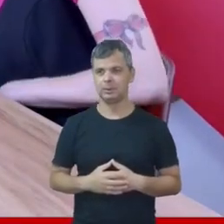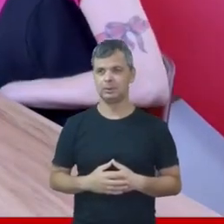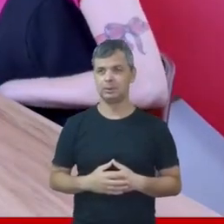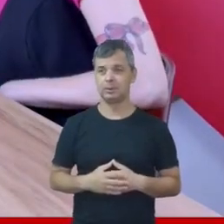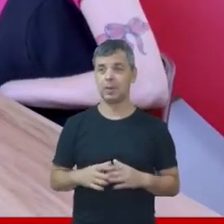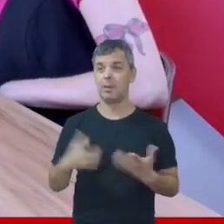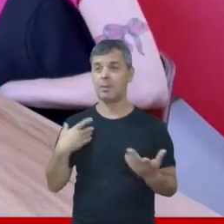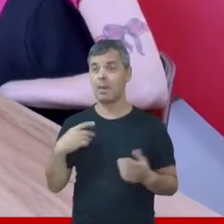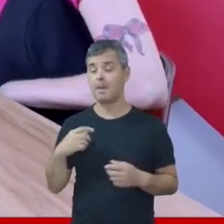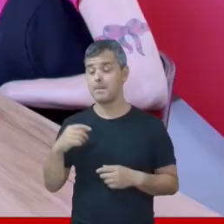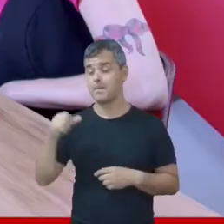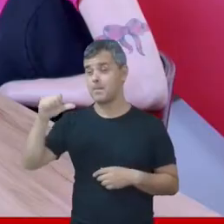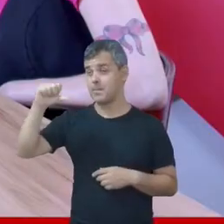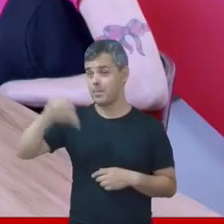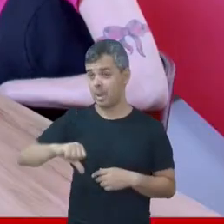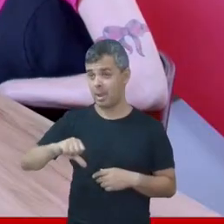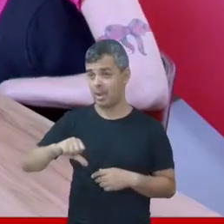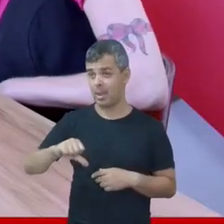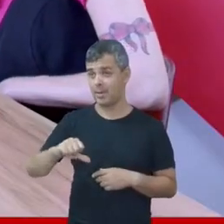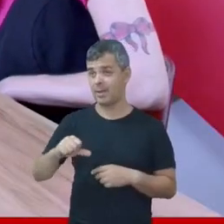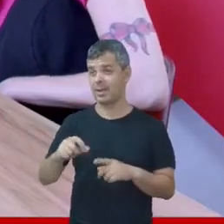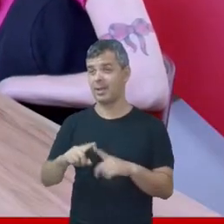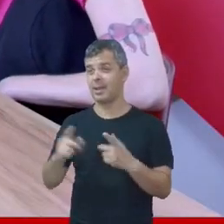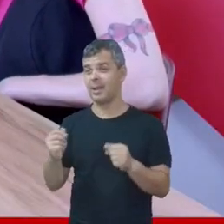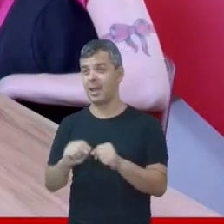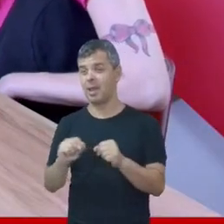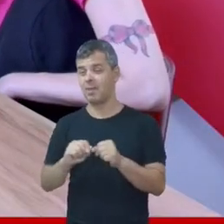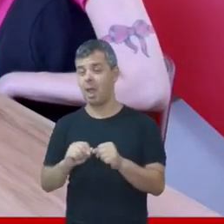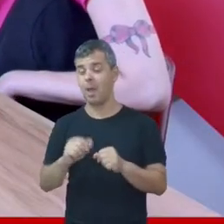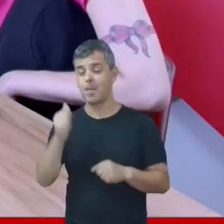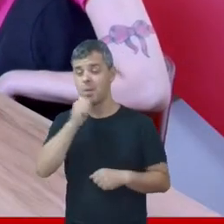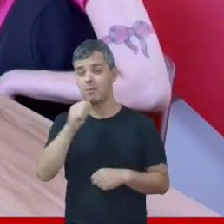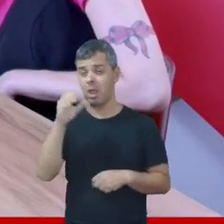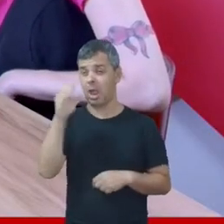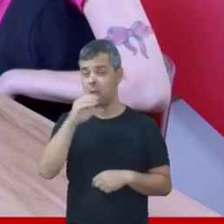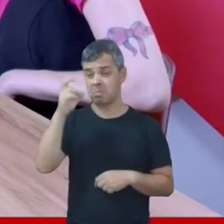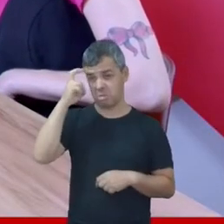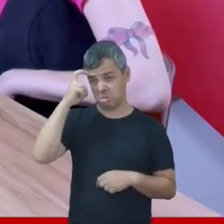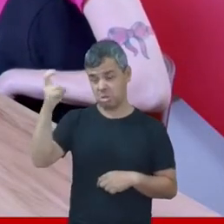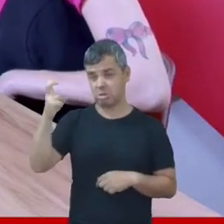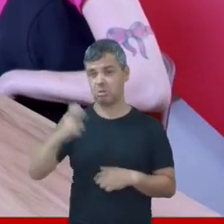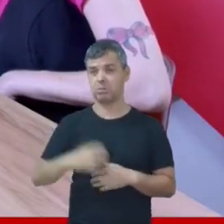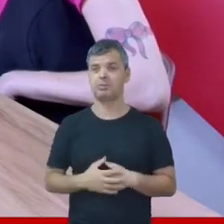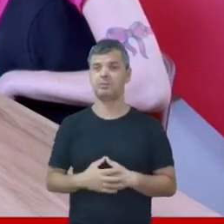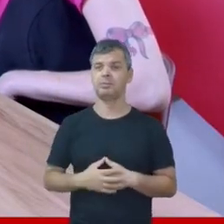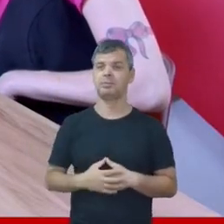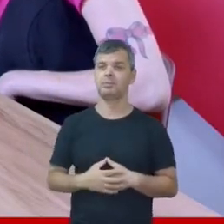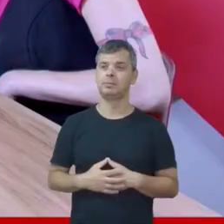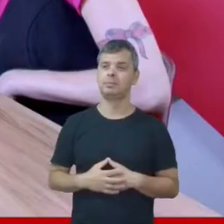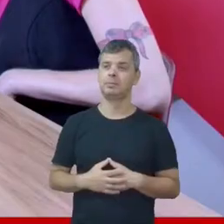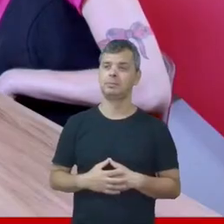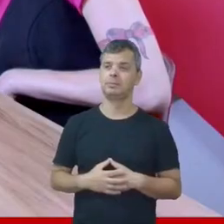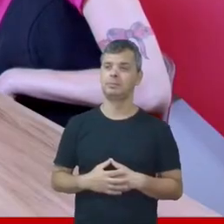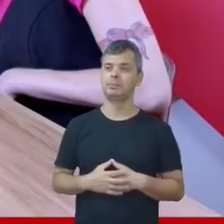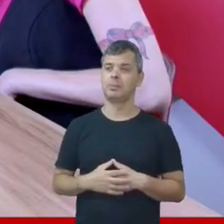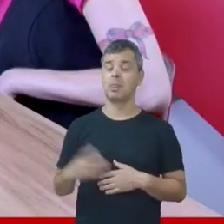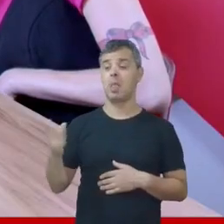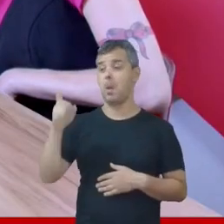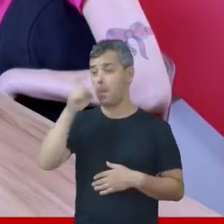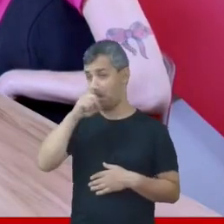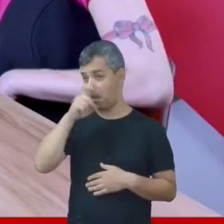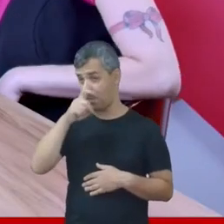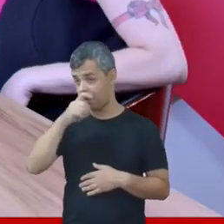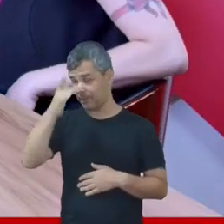Não sei quem é pior, se ele que foi liso ou a mulher que foi rata. A mulher foi ligeira. Sim, ela foi muito. Foi ligeira. Foi muito ligeira. E, não mintam para as pessoas do